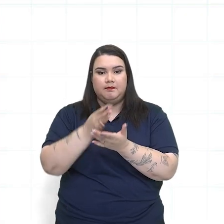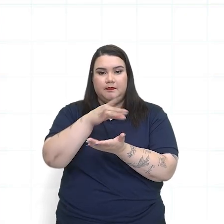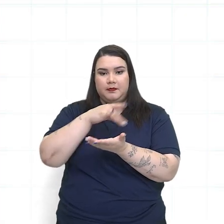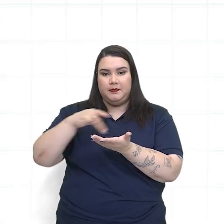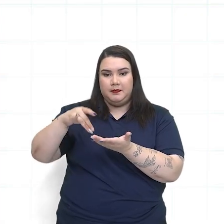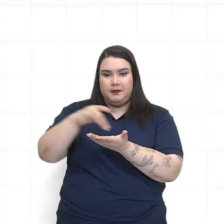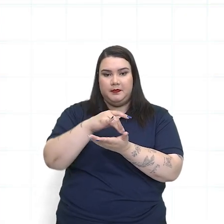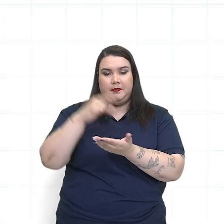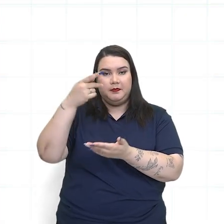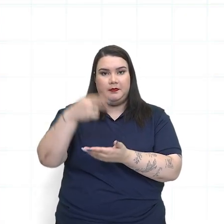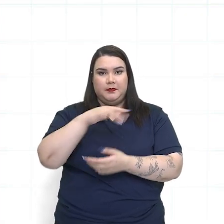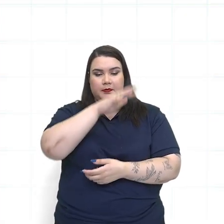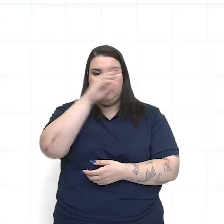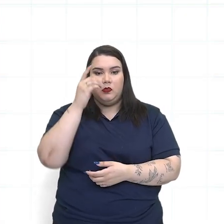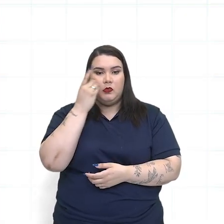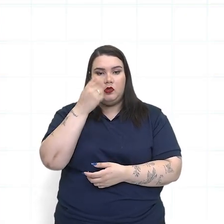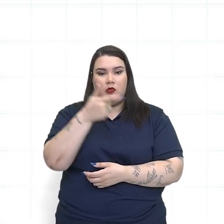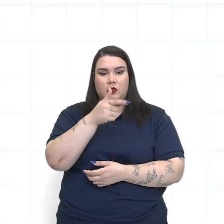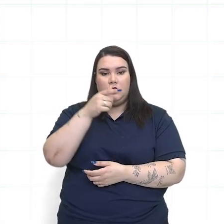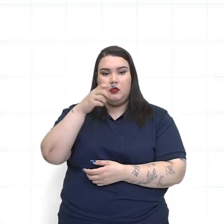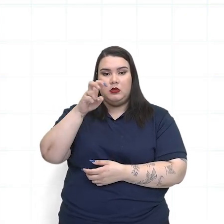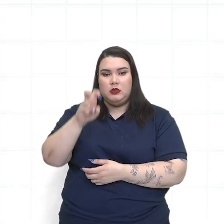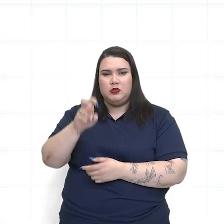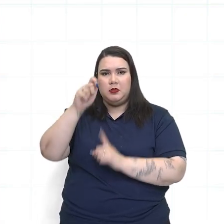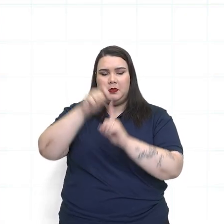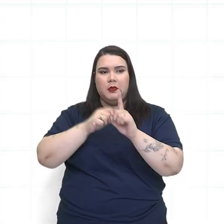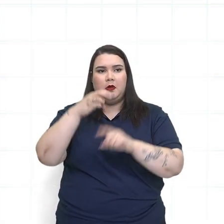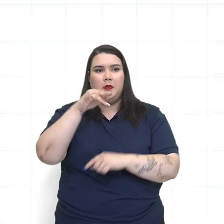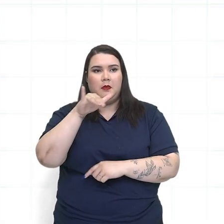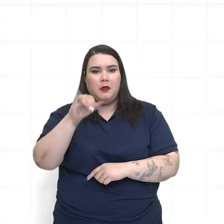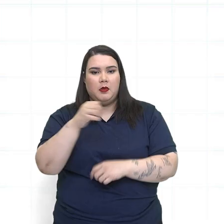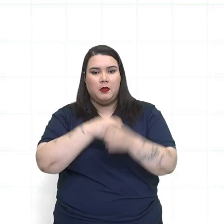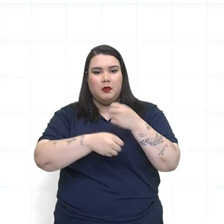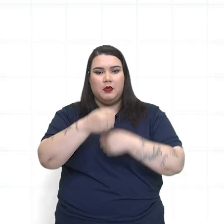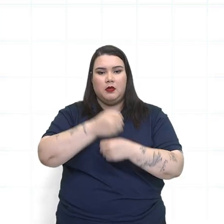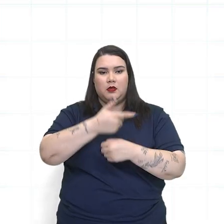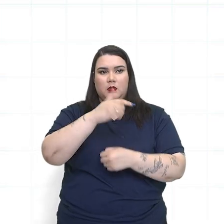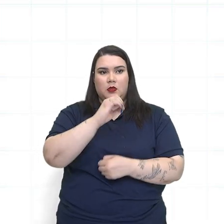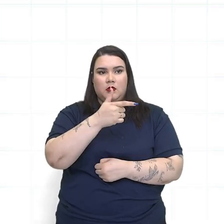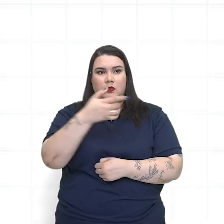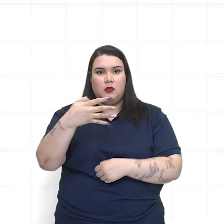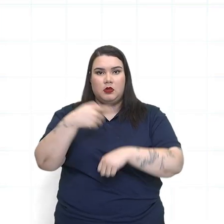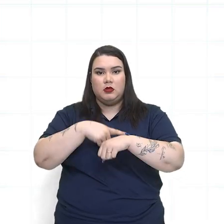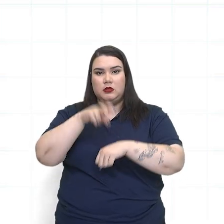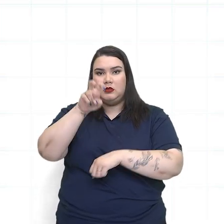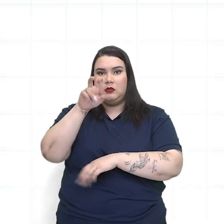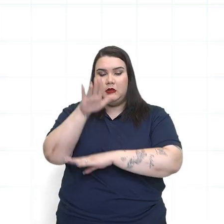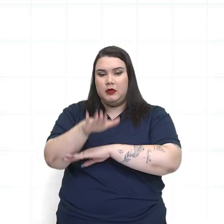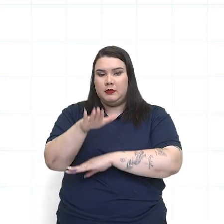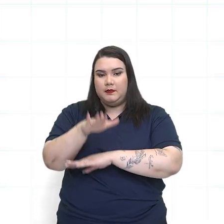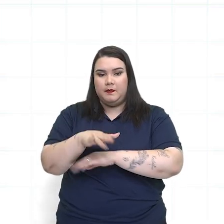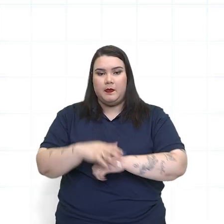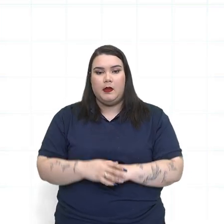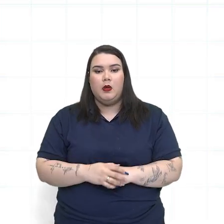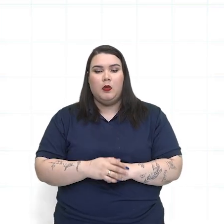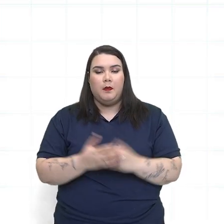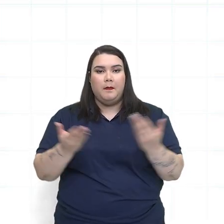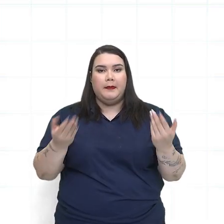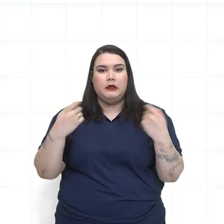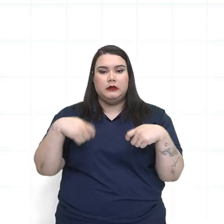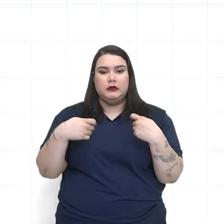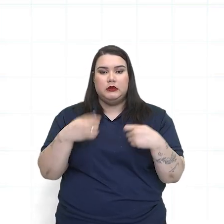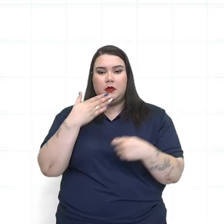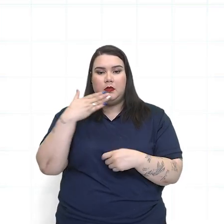Centro de Mídia de Educação do Amazonas no dia 25 de maio de 2024, às 17 horas. O motivo da solicitação